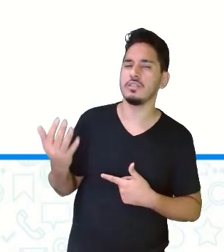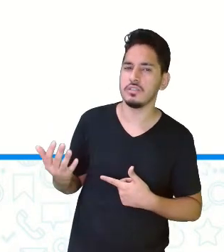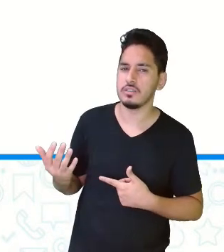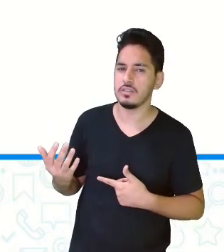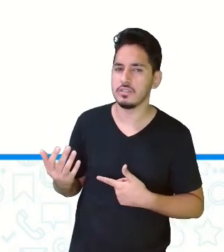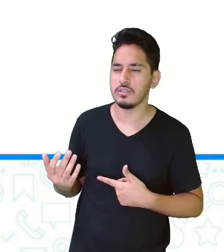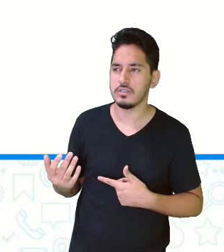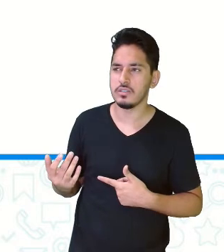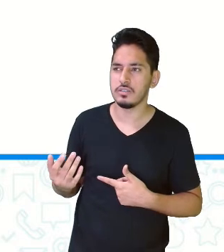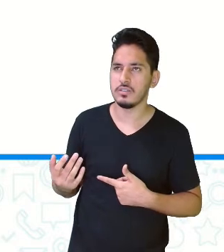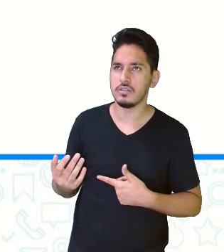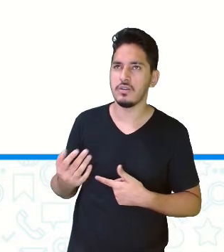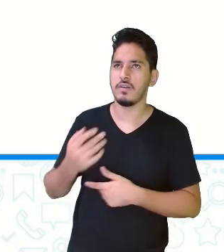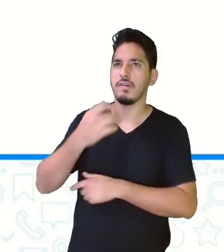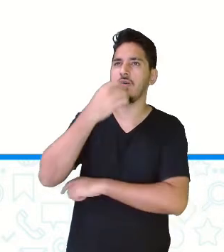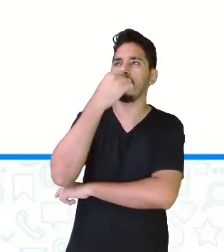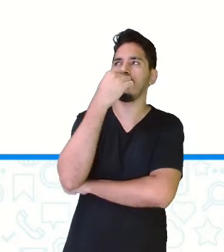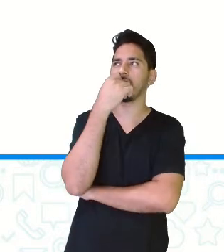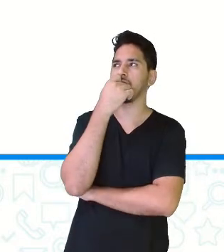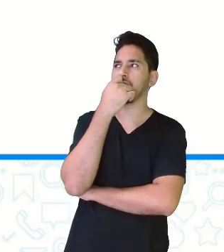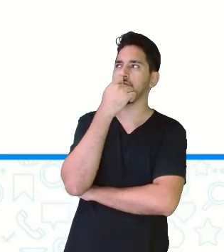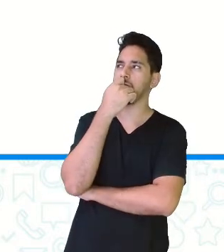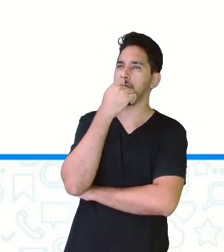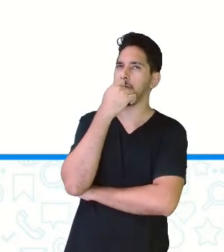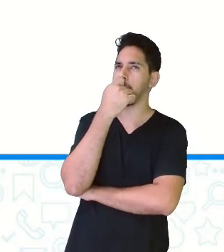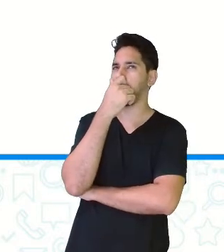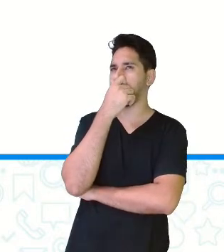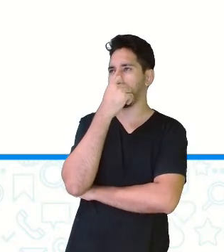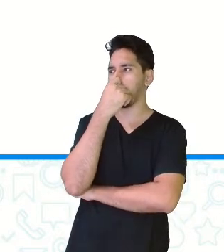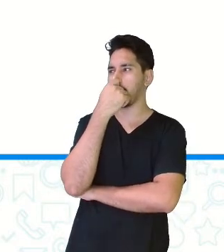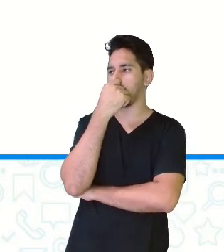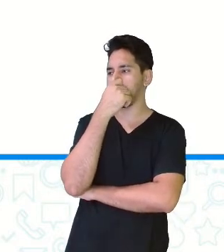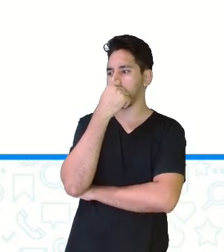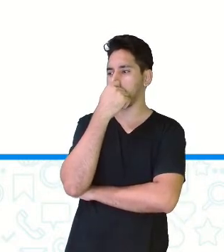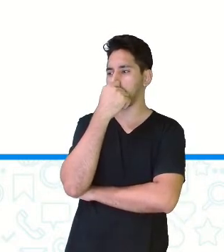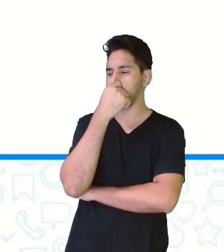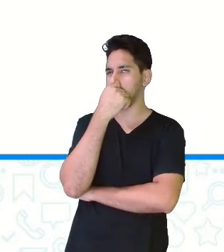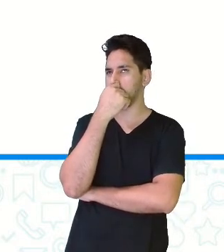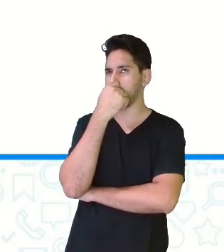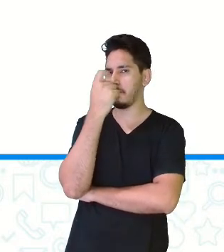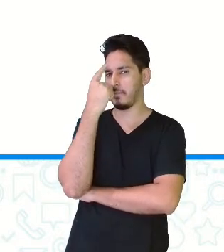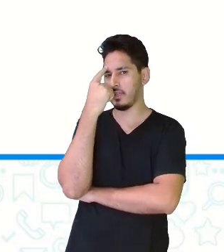quantos esses bombons? Pensa comigo.